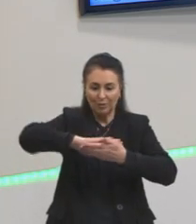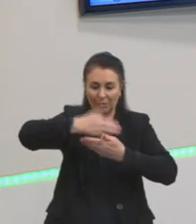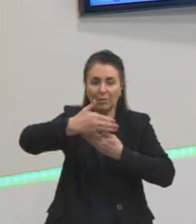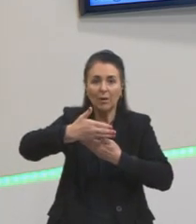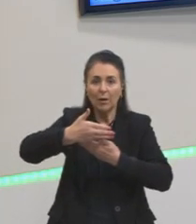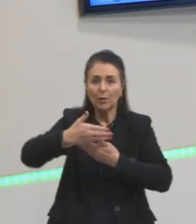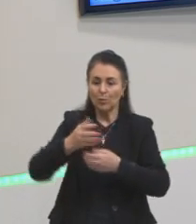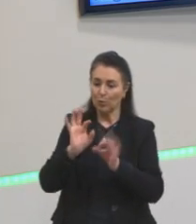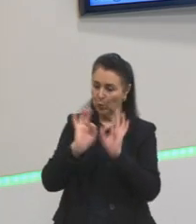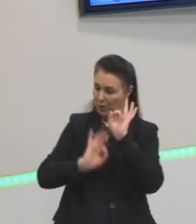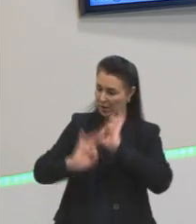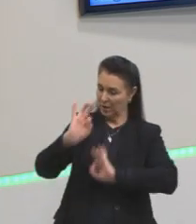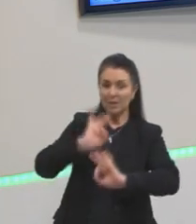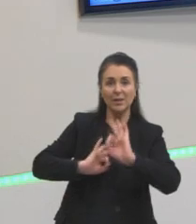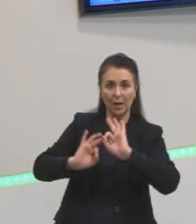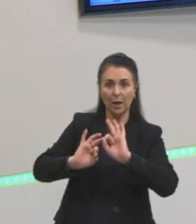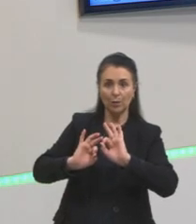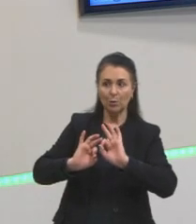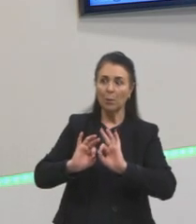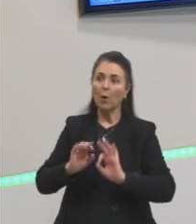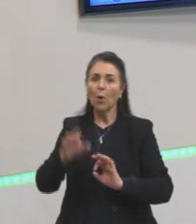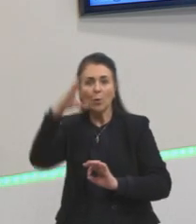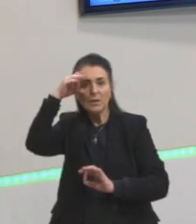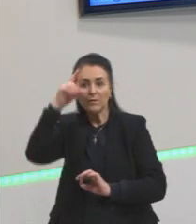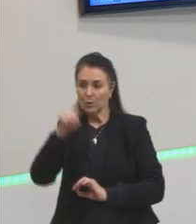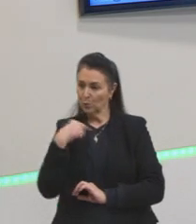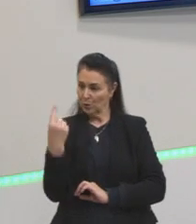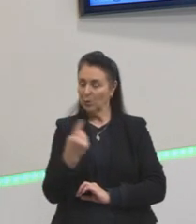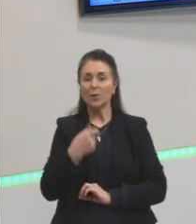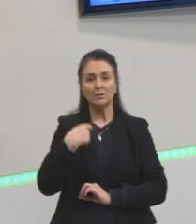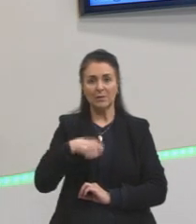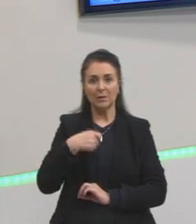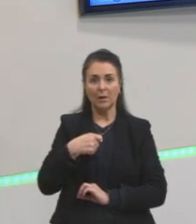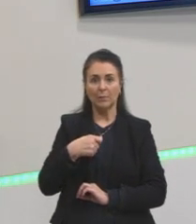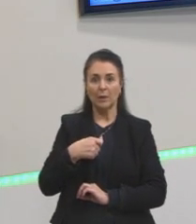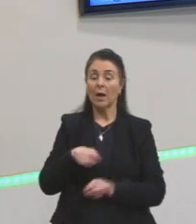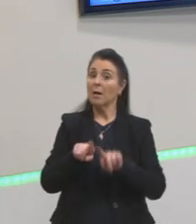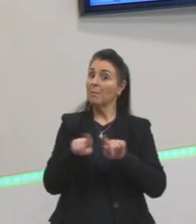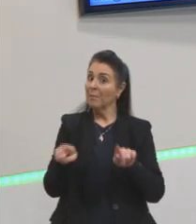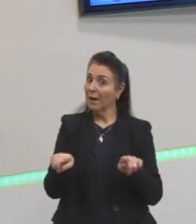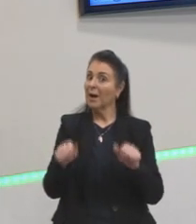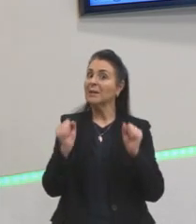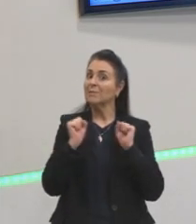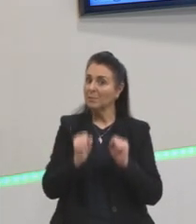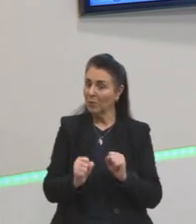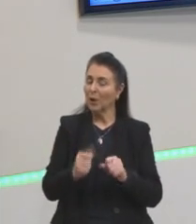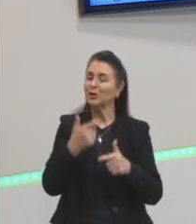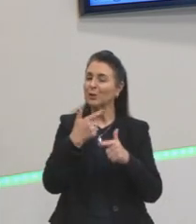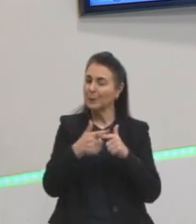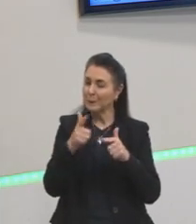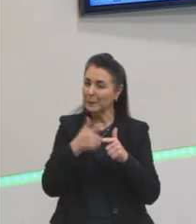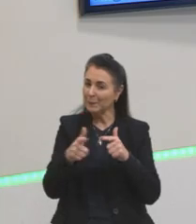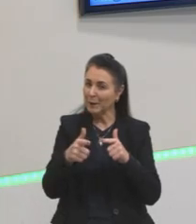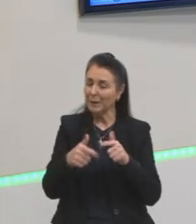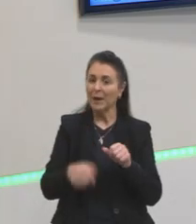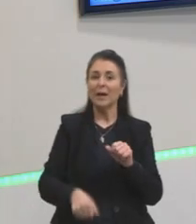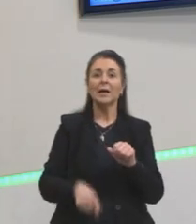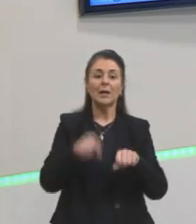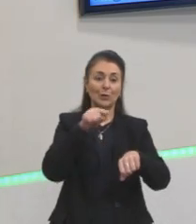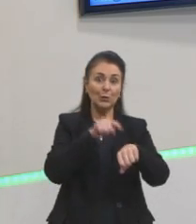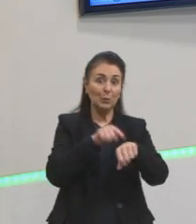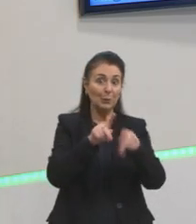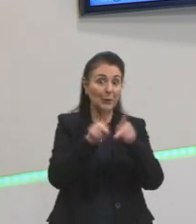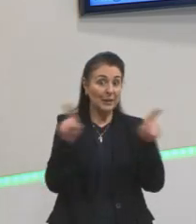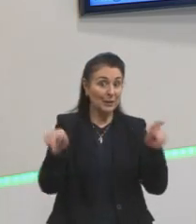com as a demanda então não há necessidade Tem estoque só que não ter estoque também pode ocasionar um prejuízo e época de crise pode